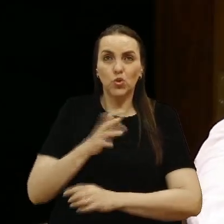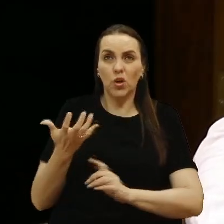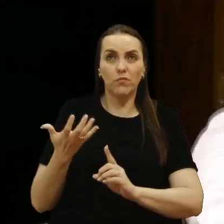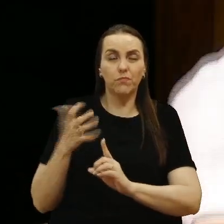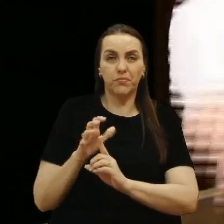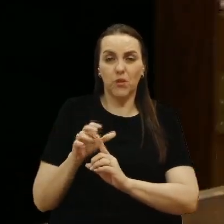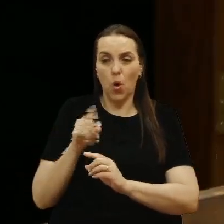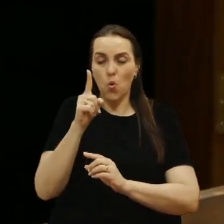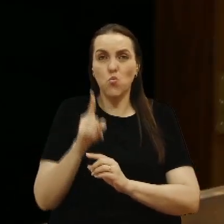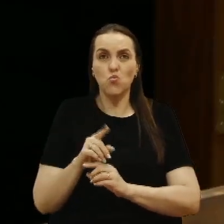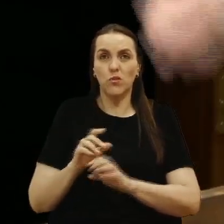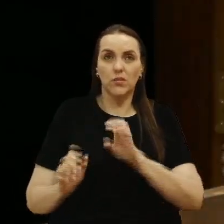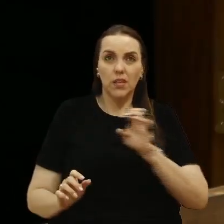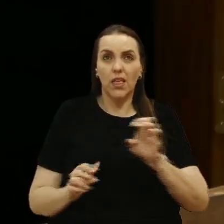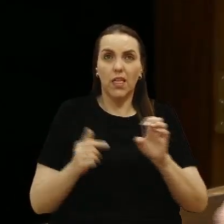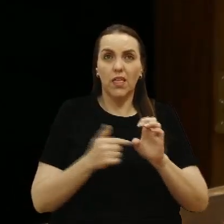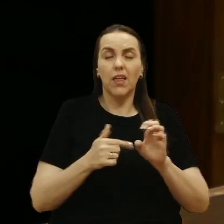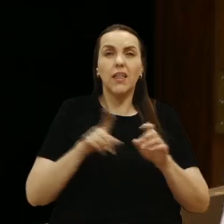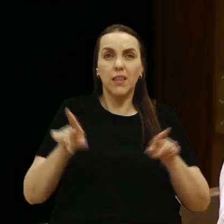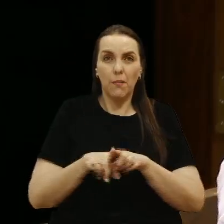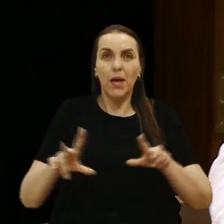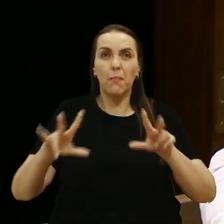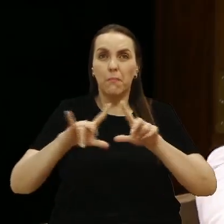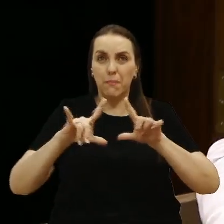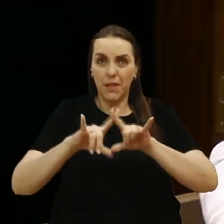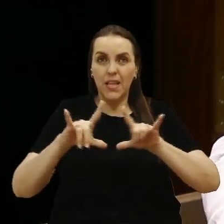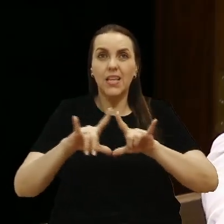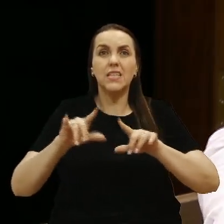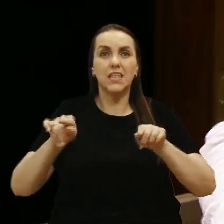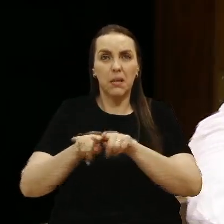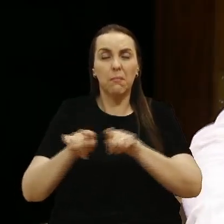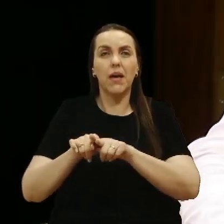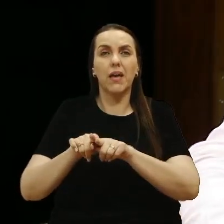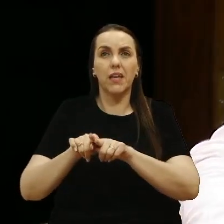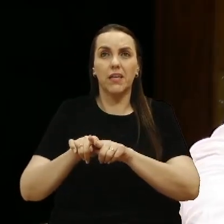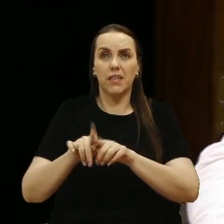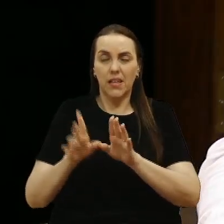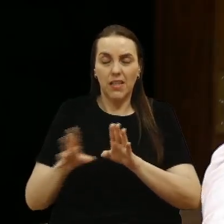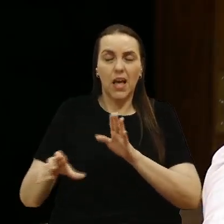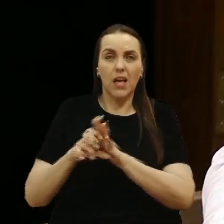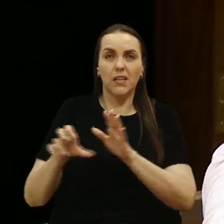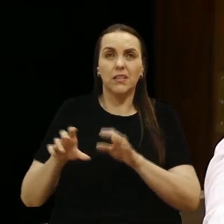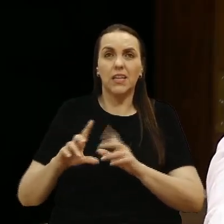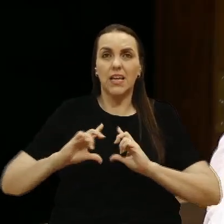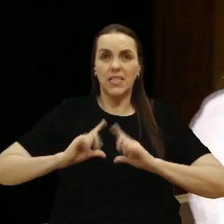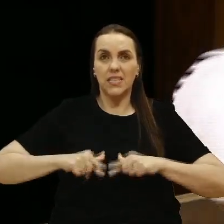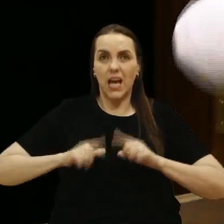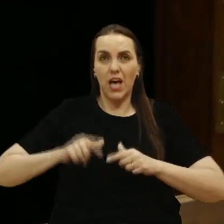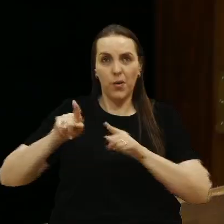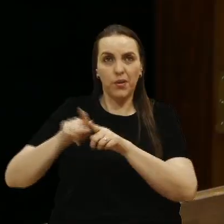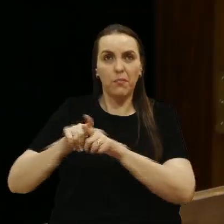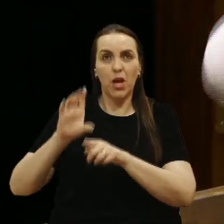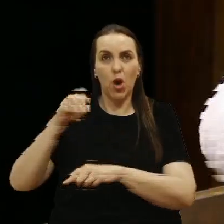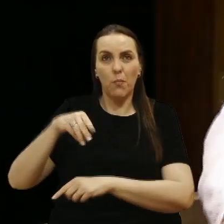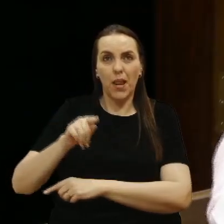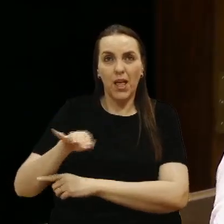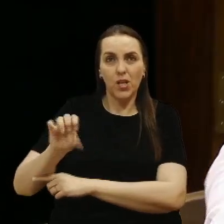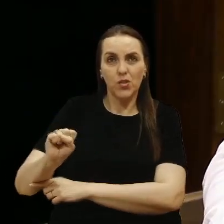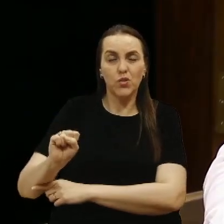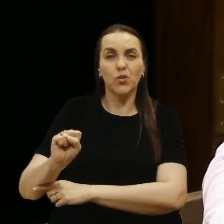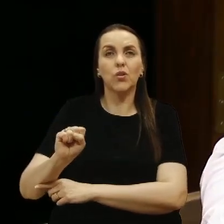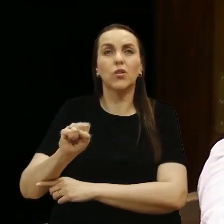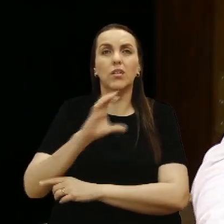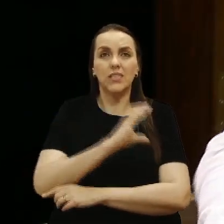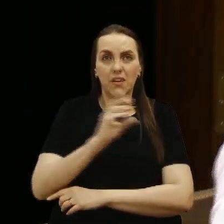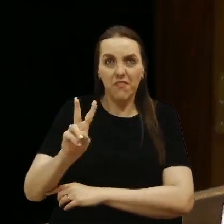lado. Tem que atacar as milícias também. Tem que atacar o Complexo de Israel também. Tem que atacar o Comando Vermelho